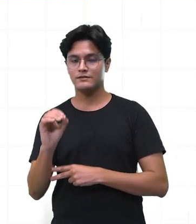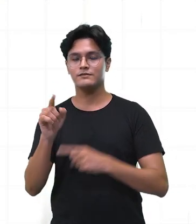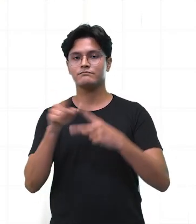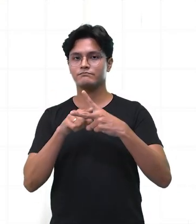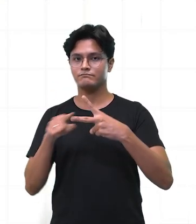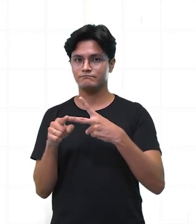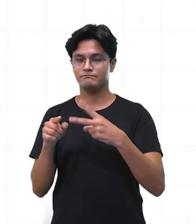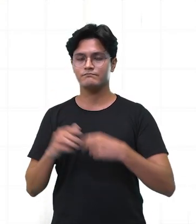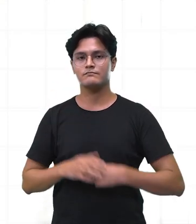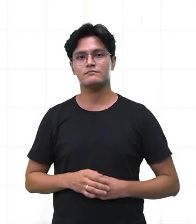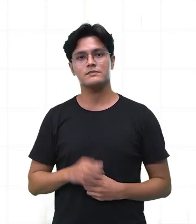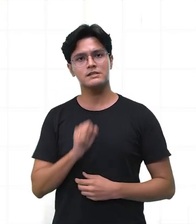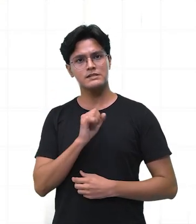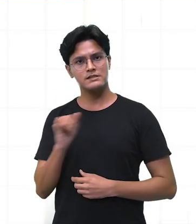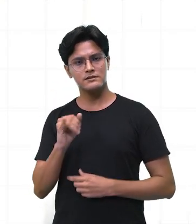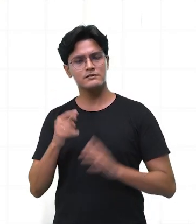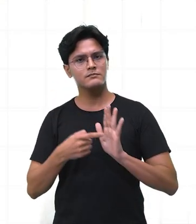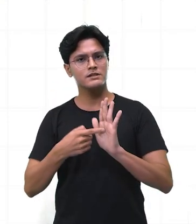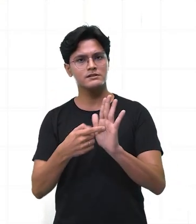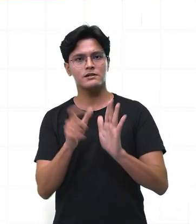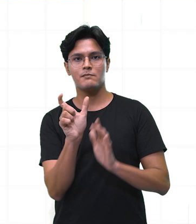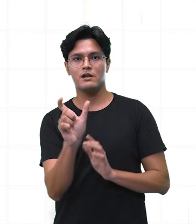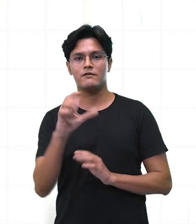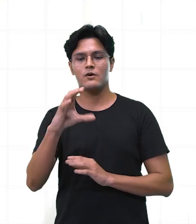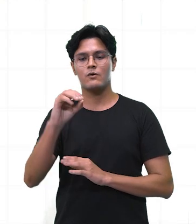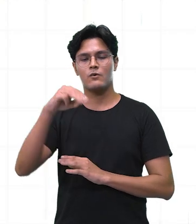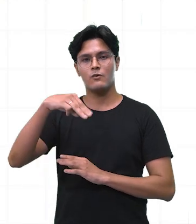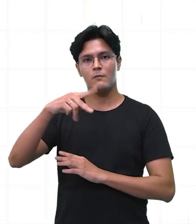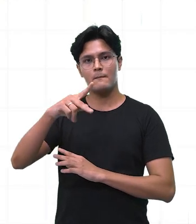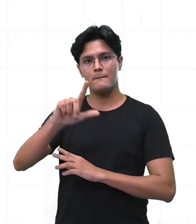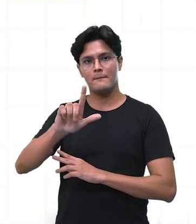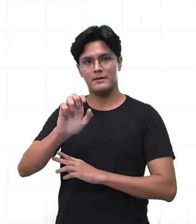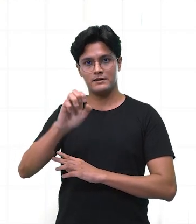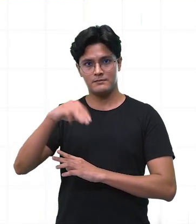vê a palavra complementar,